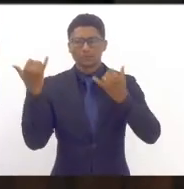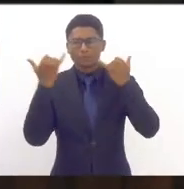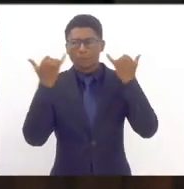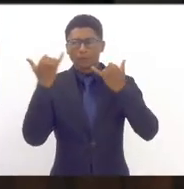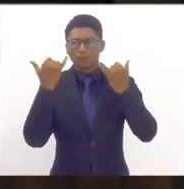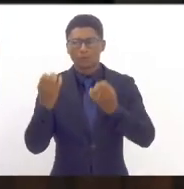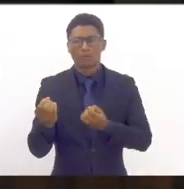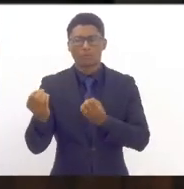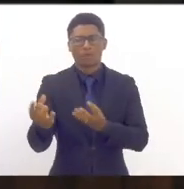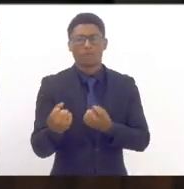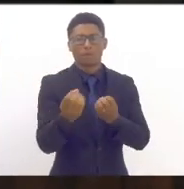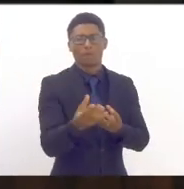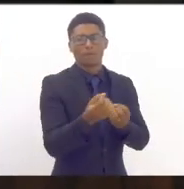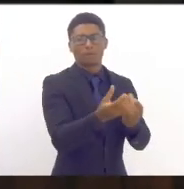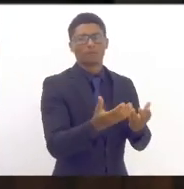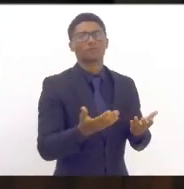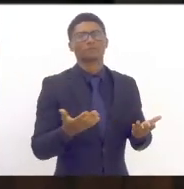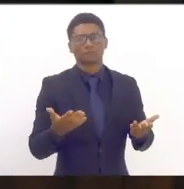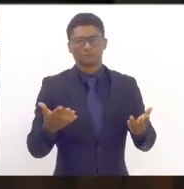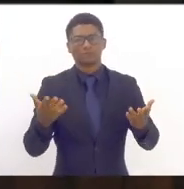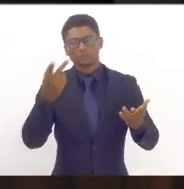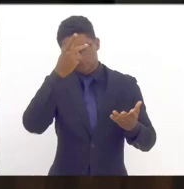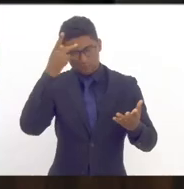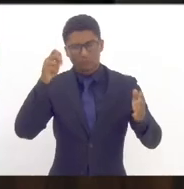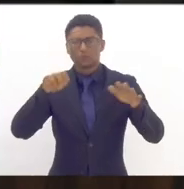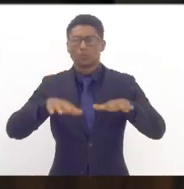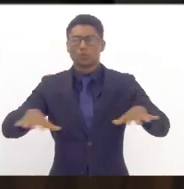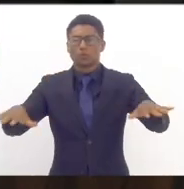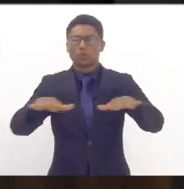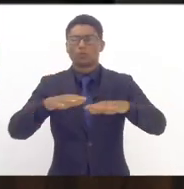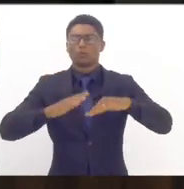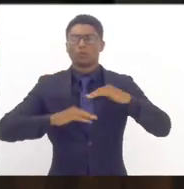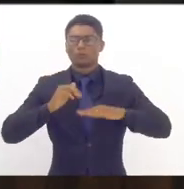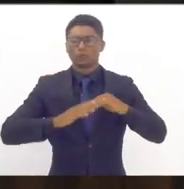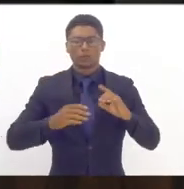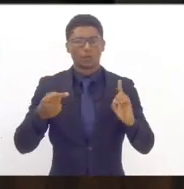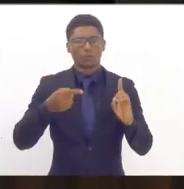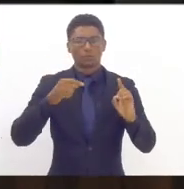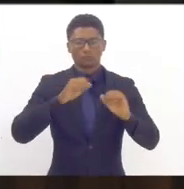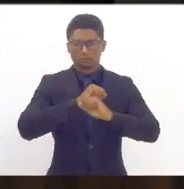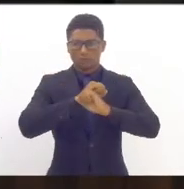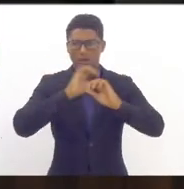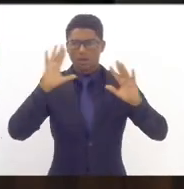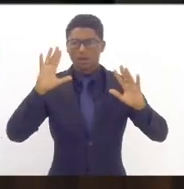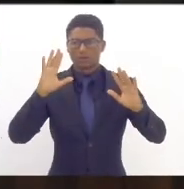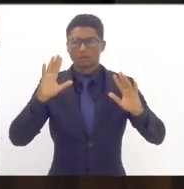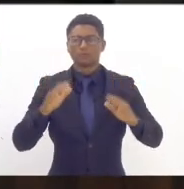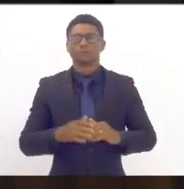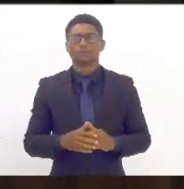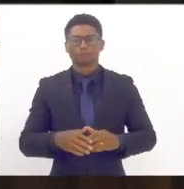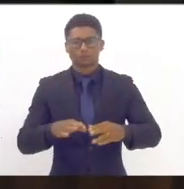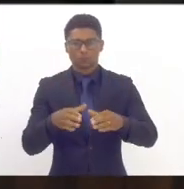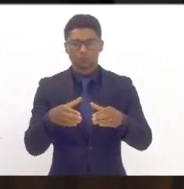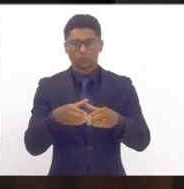e transparência como exige a profissão. Cordialmente, Rio Sem